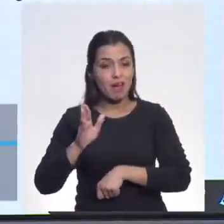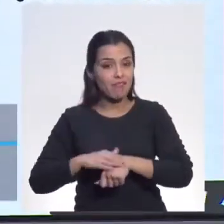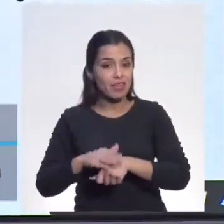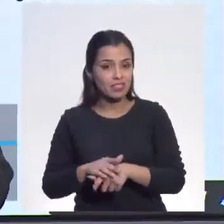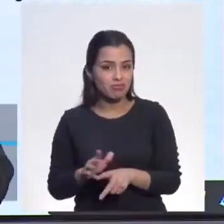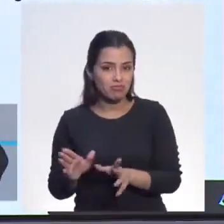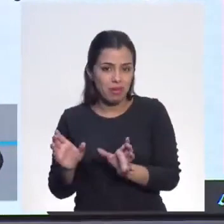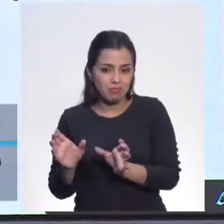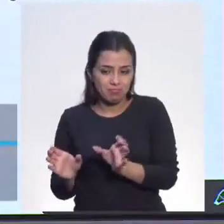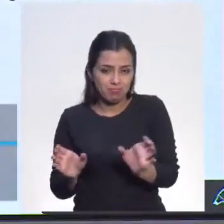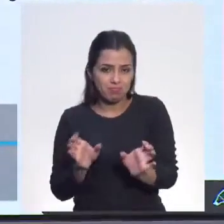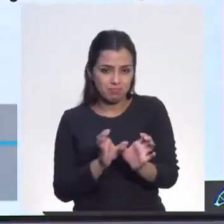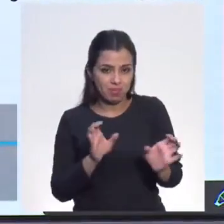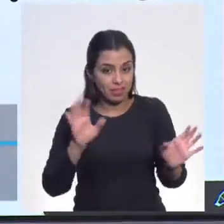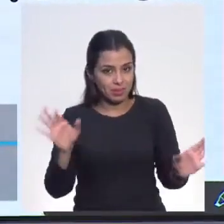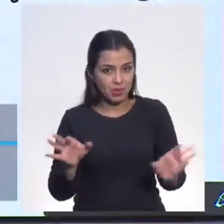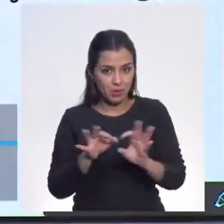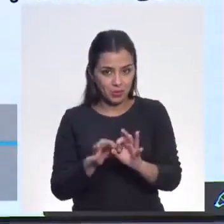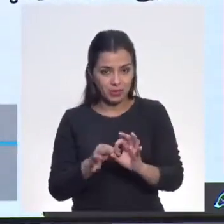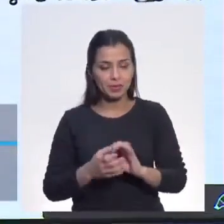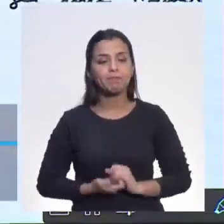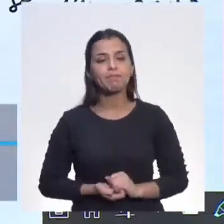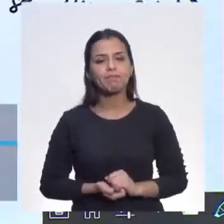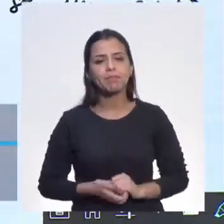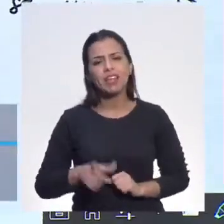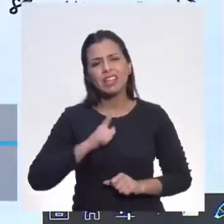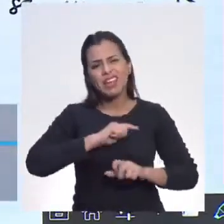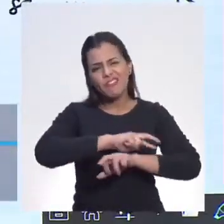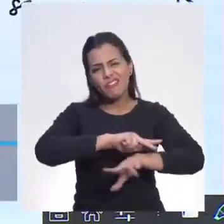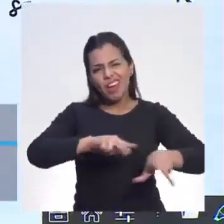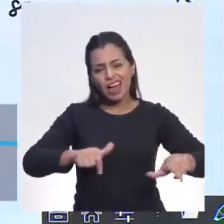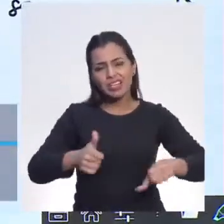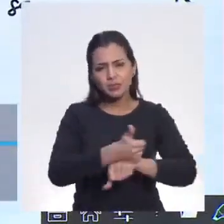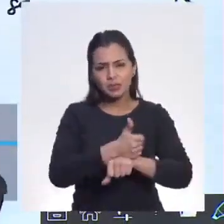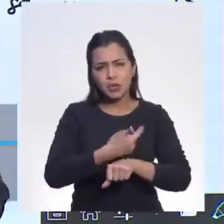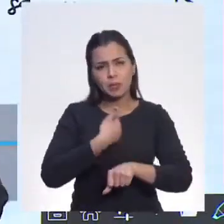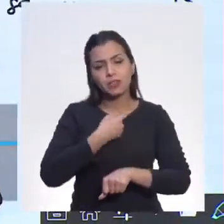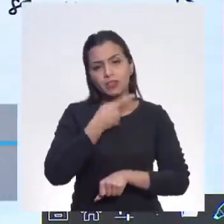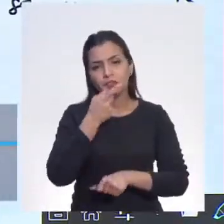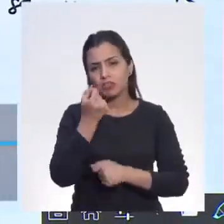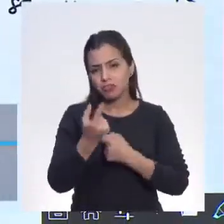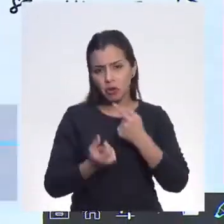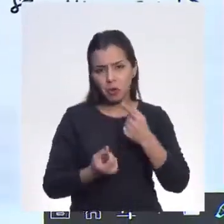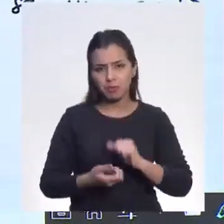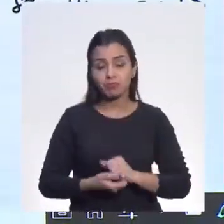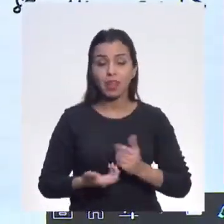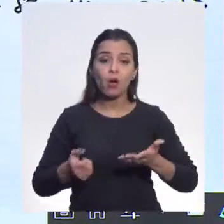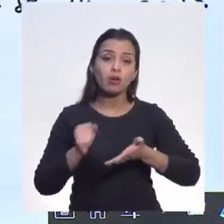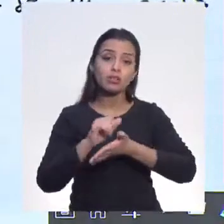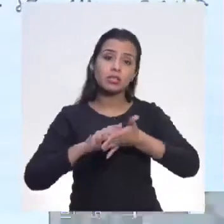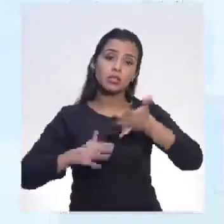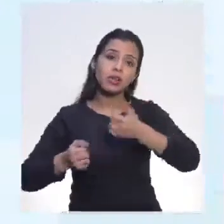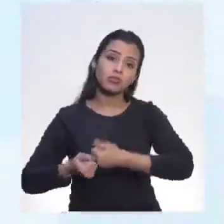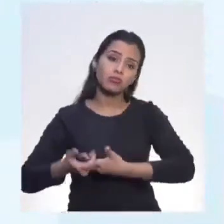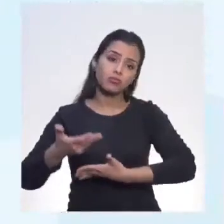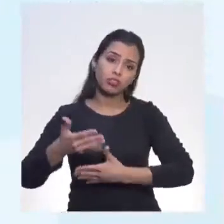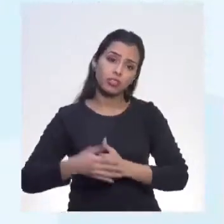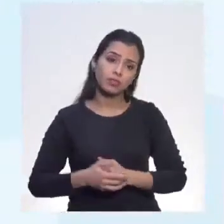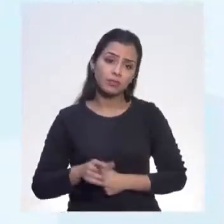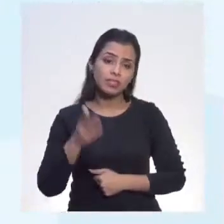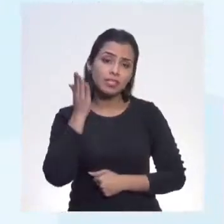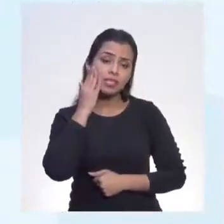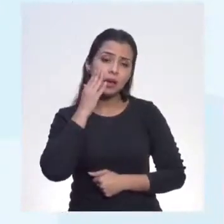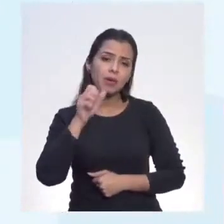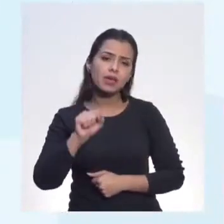tá? E nós temos aí muitas outras profissões, aqui só citando algumas, tá? Então, agora, mais uma interação pelo chat. Vocês sabem o que significa